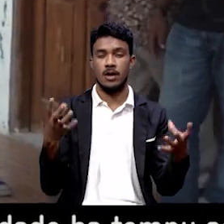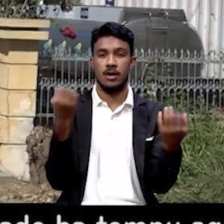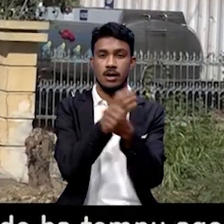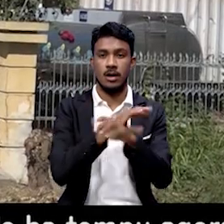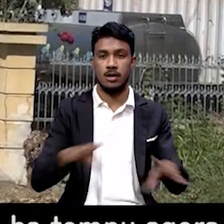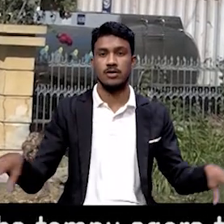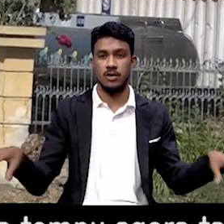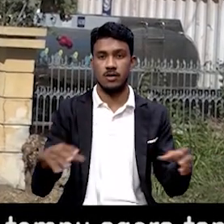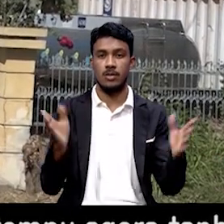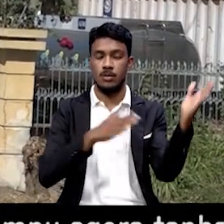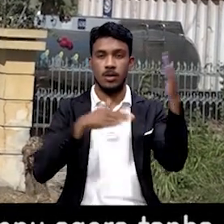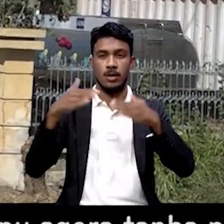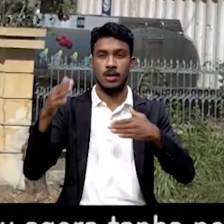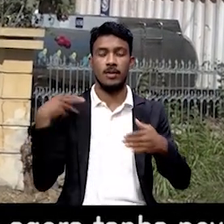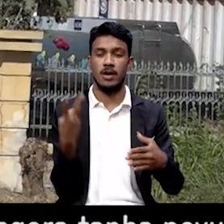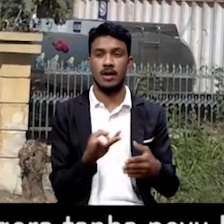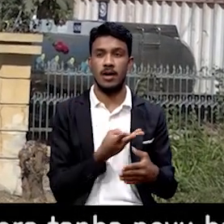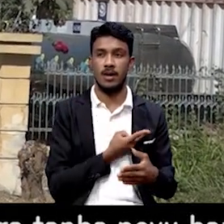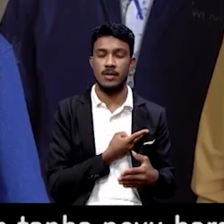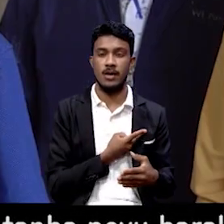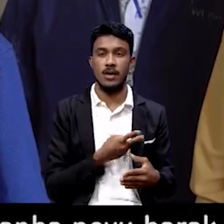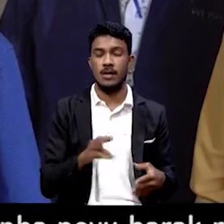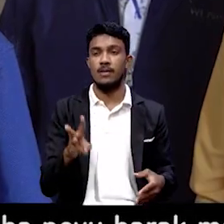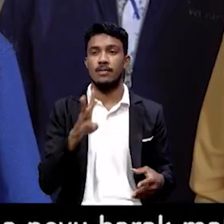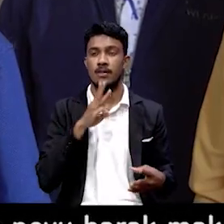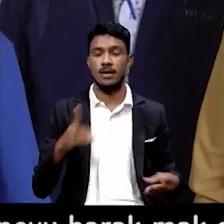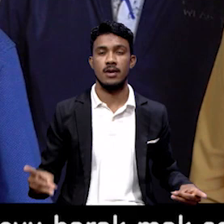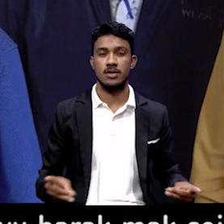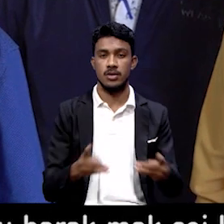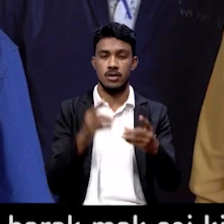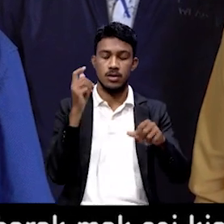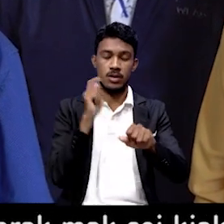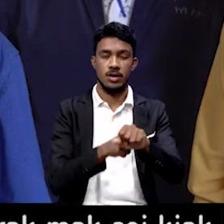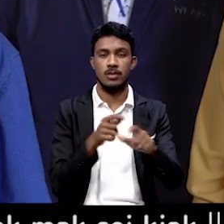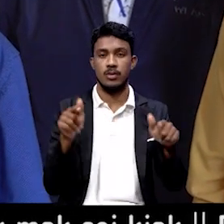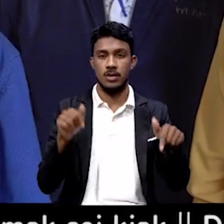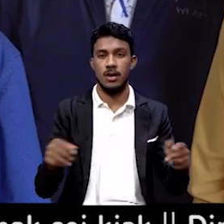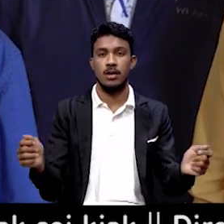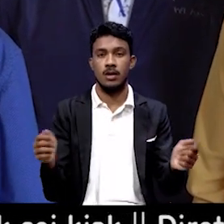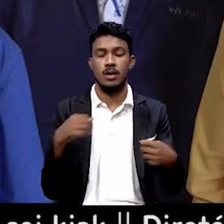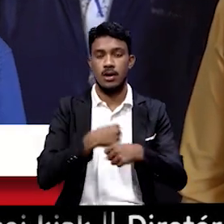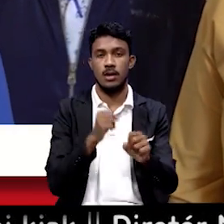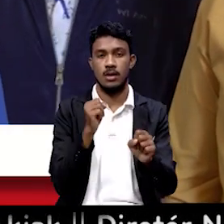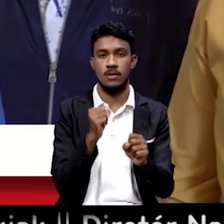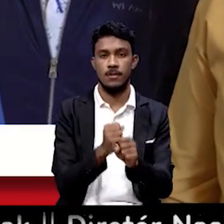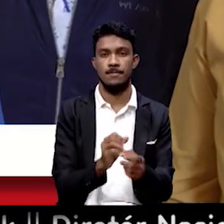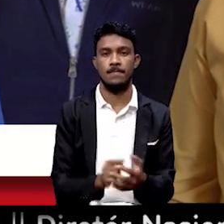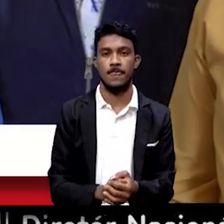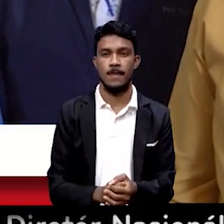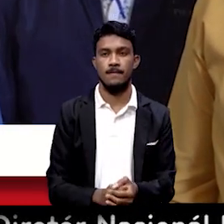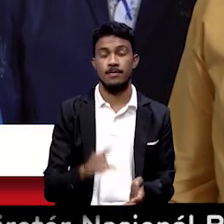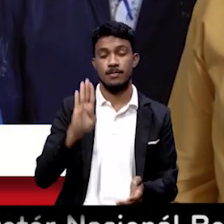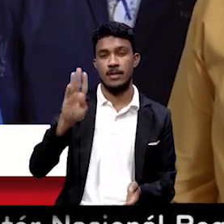a Direção de Água constantemente enfrenta durante a criação